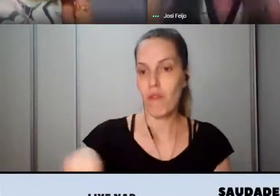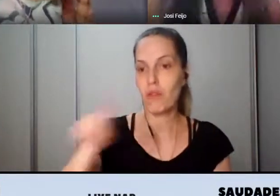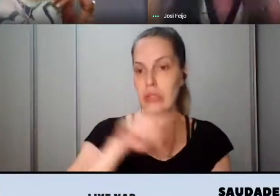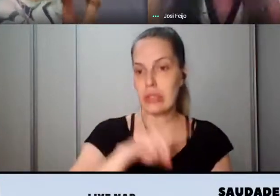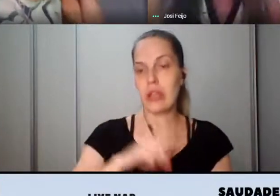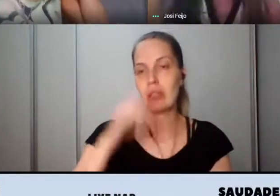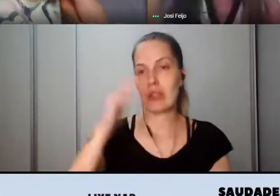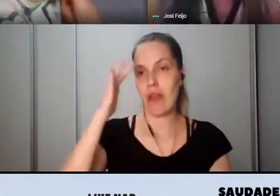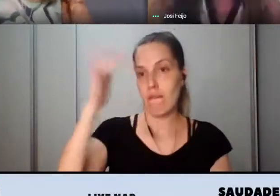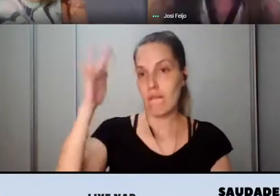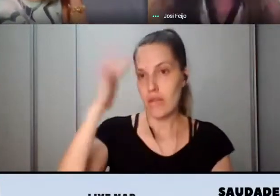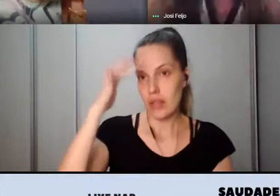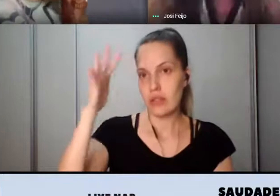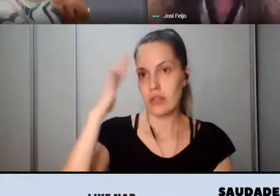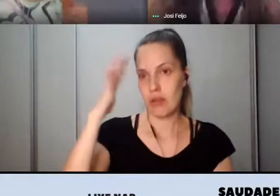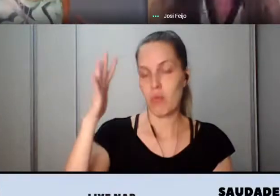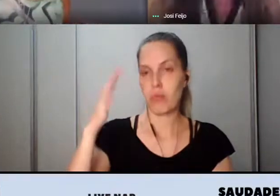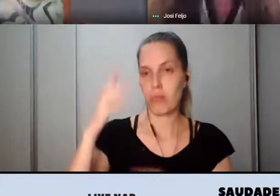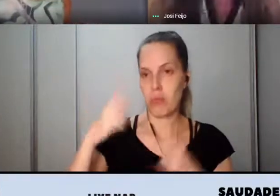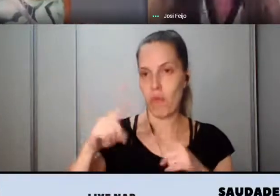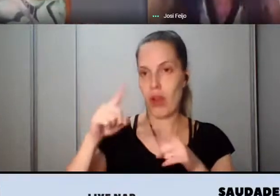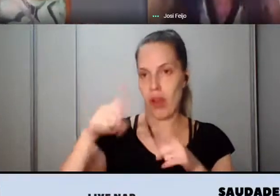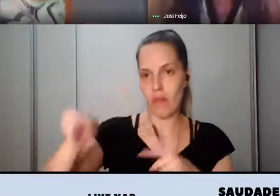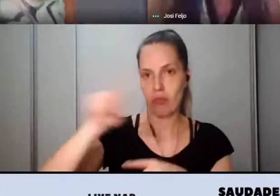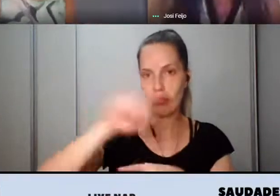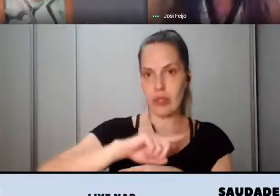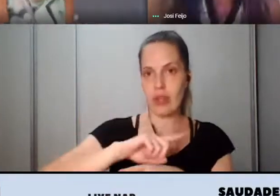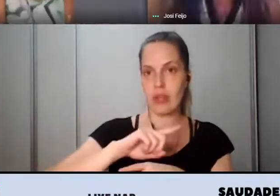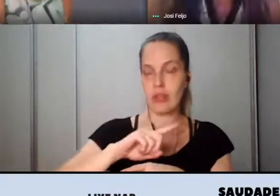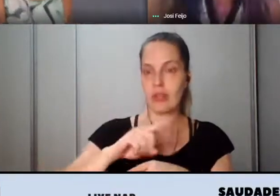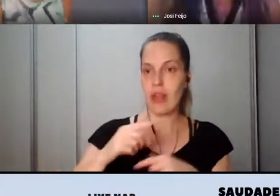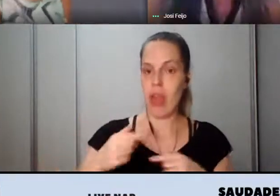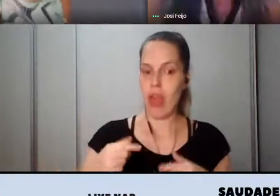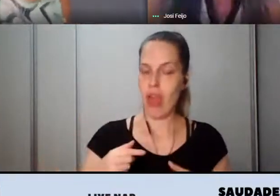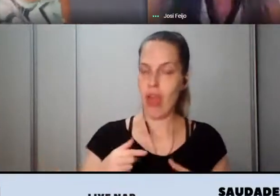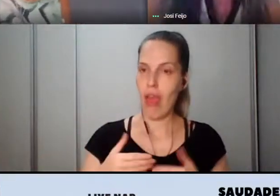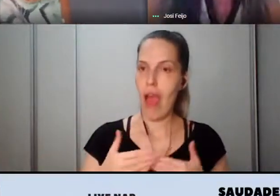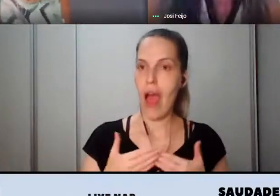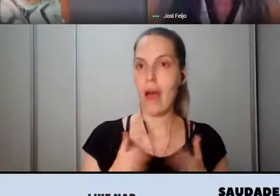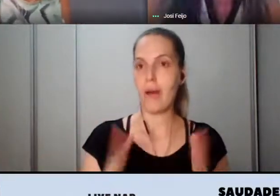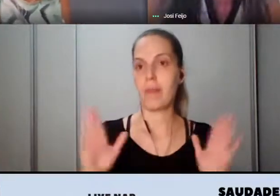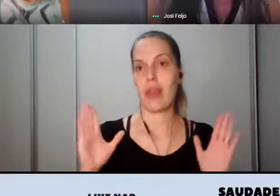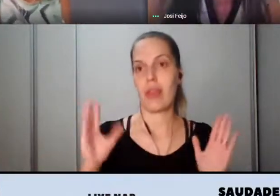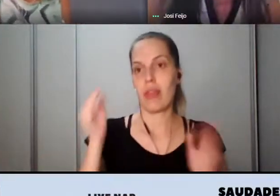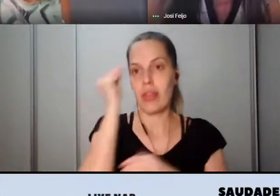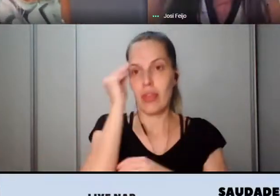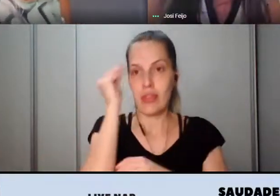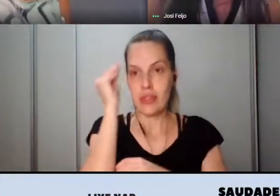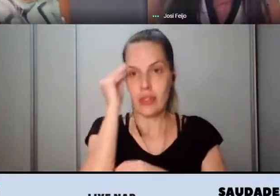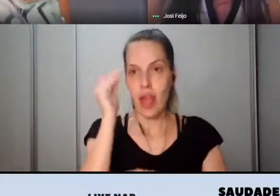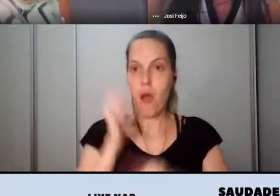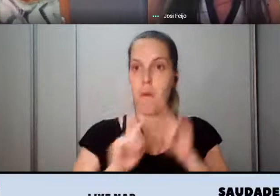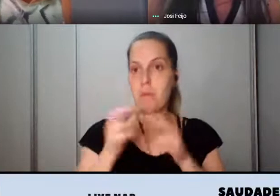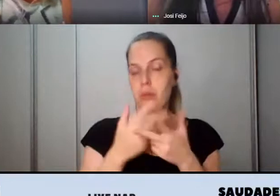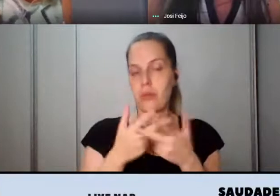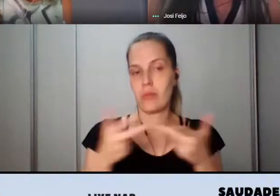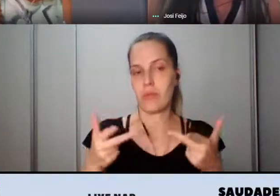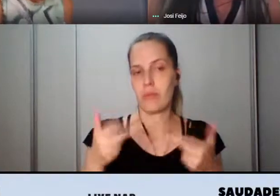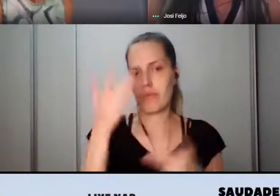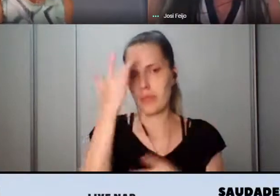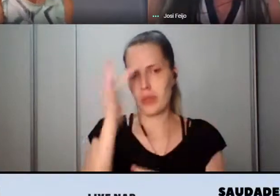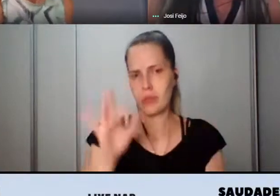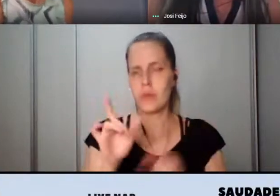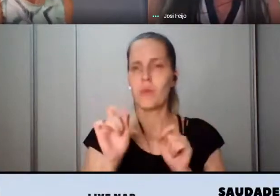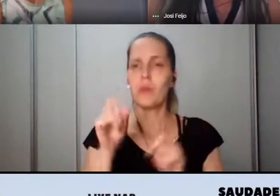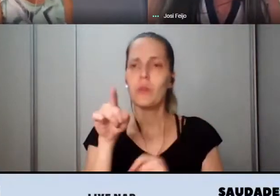possam, daqui a pouco, se abrirem a experimentar algumas questões, enfim. Não sei o que tu acha,